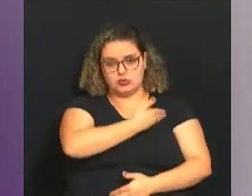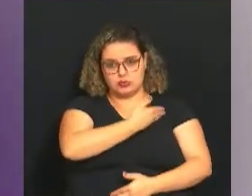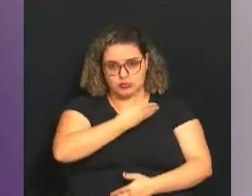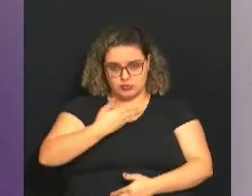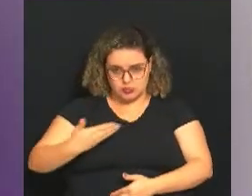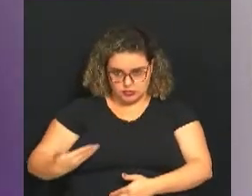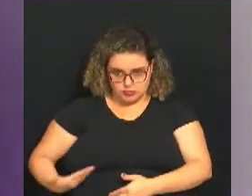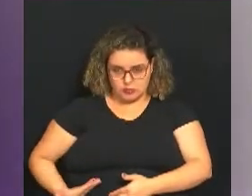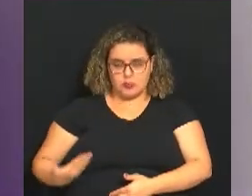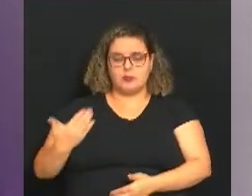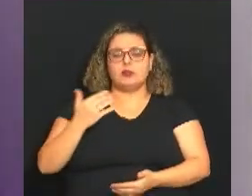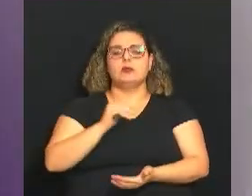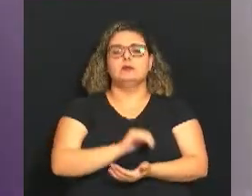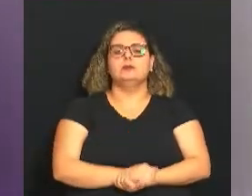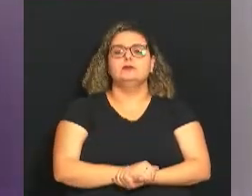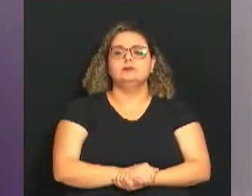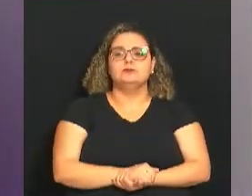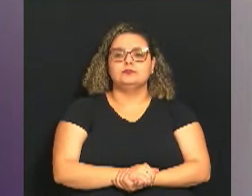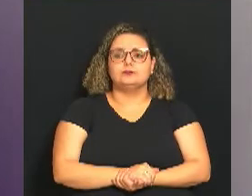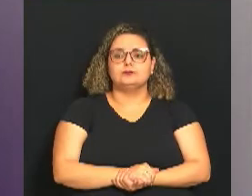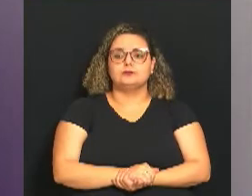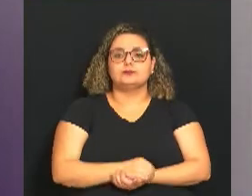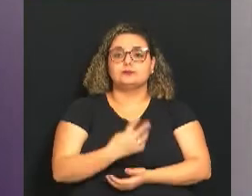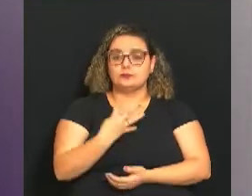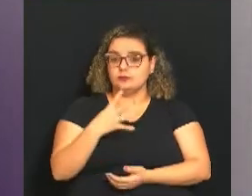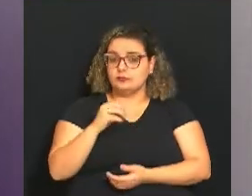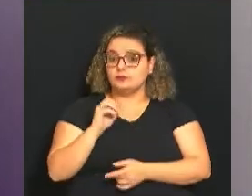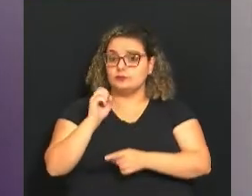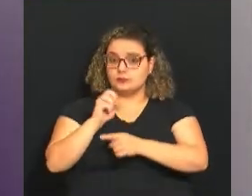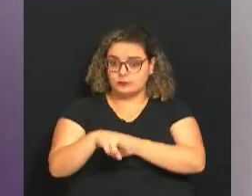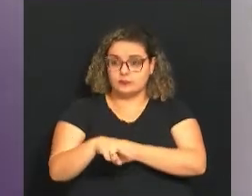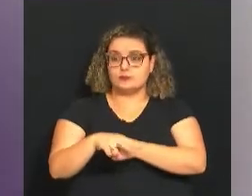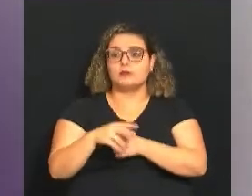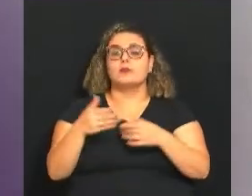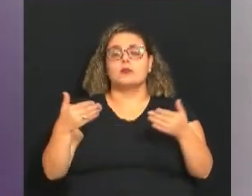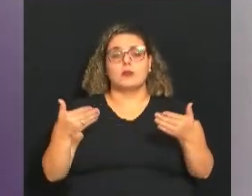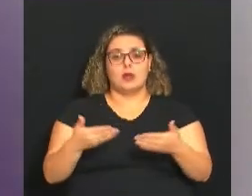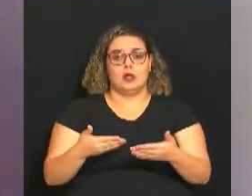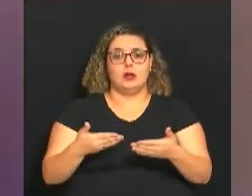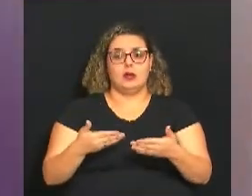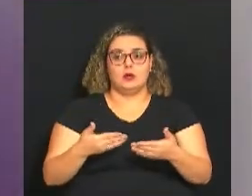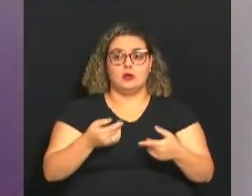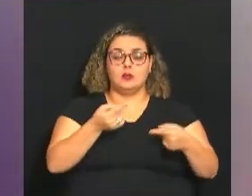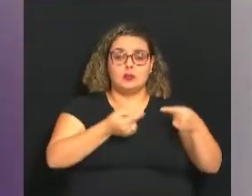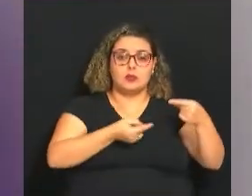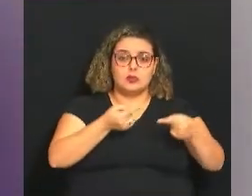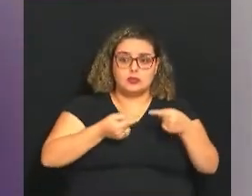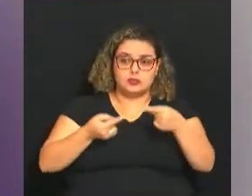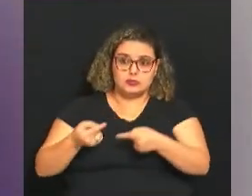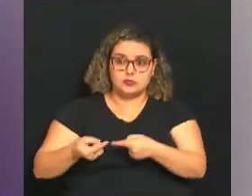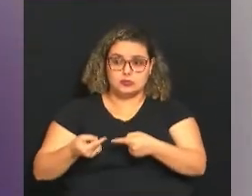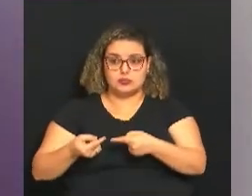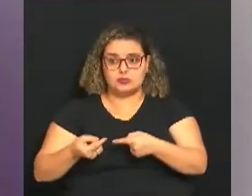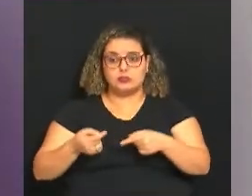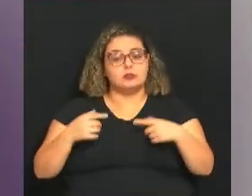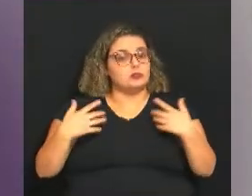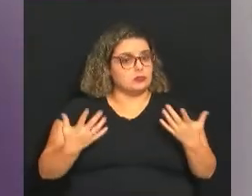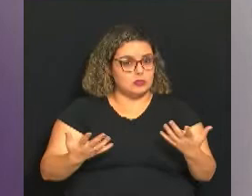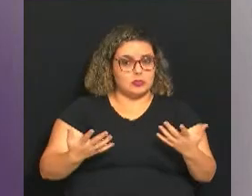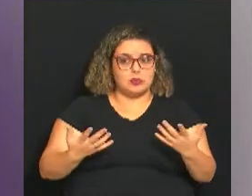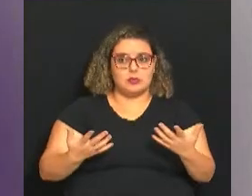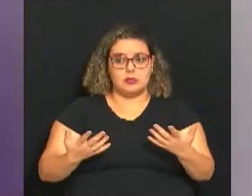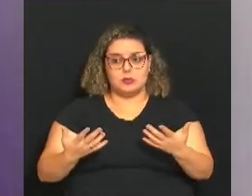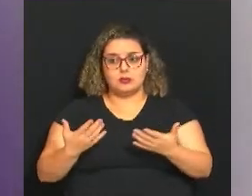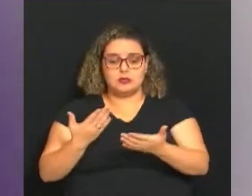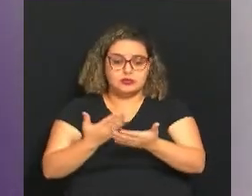público, né? Que são 40 vagas, e agora nós estamos numa discussão, embora seja por de